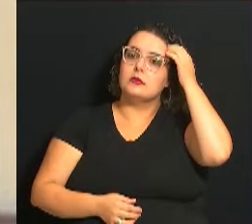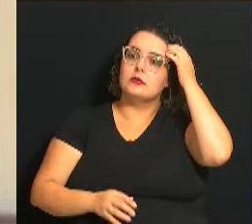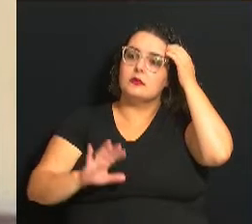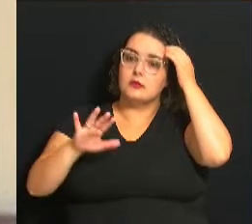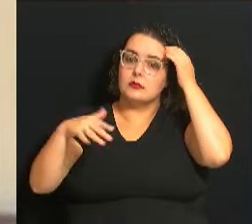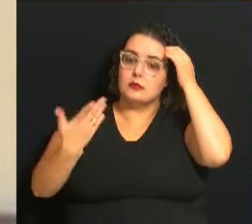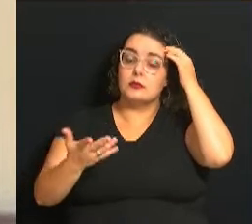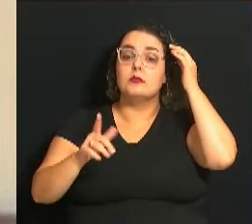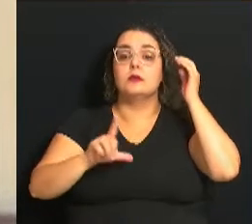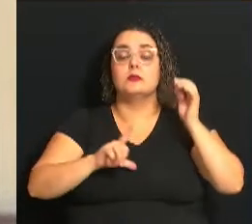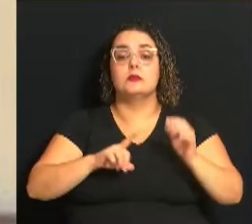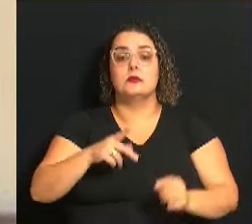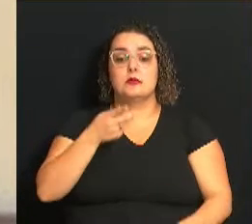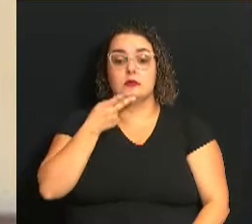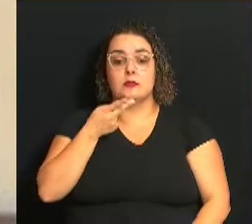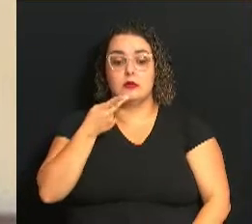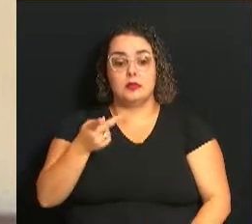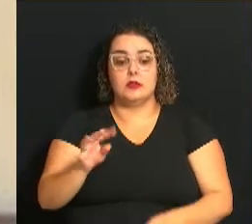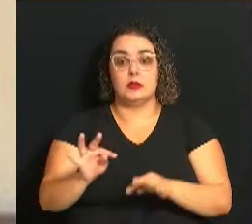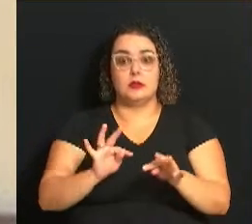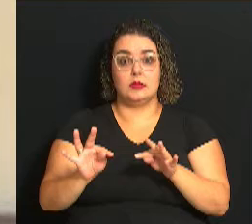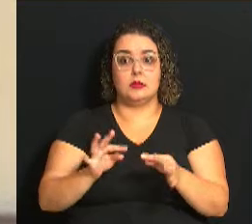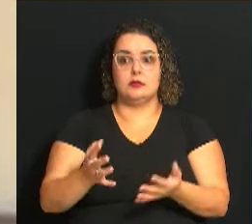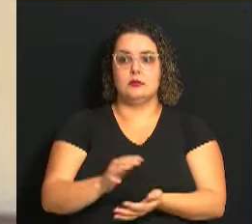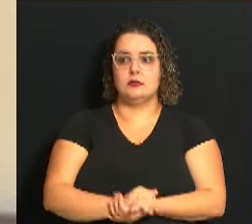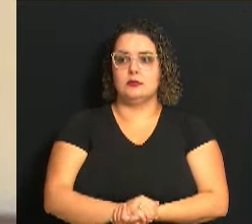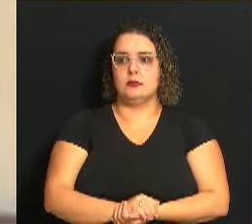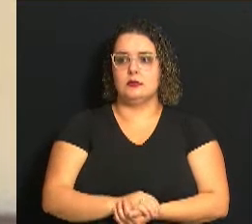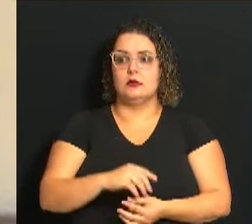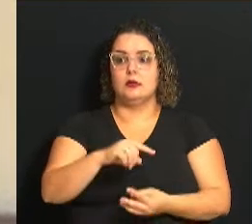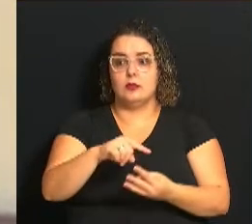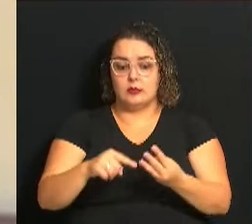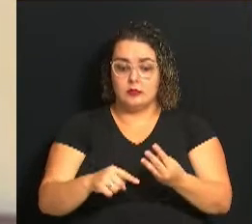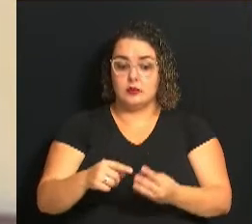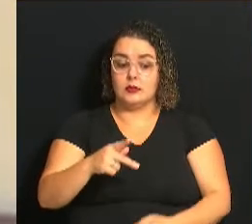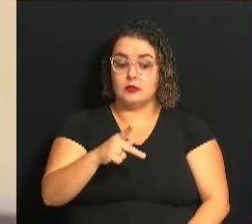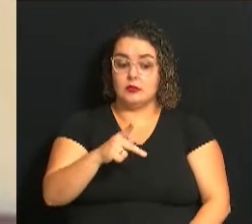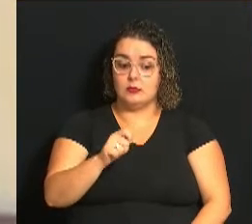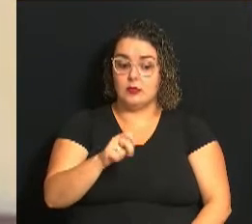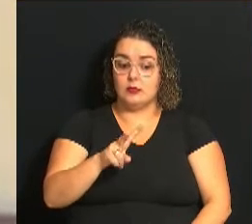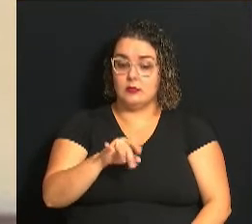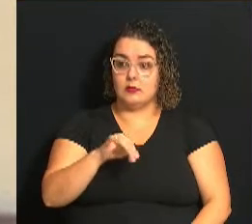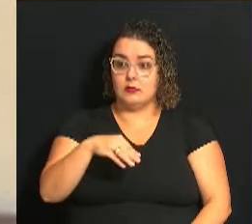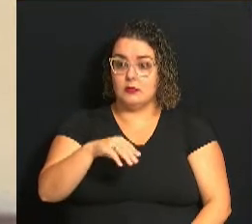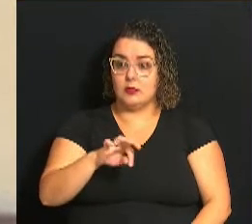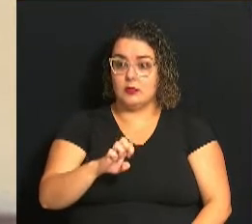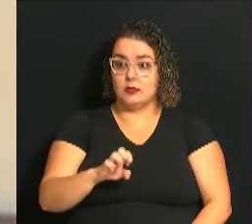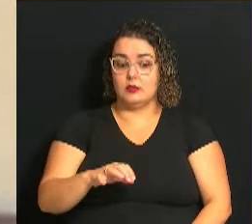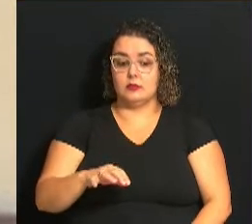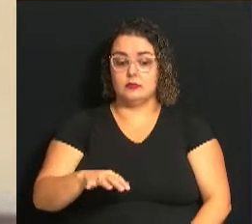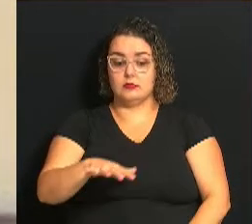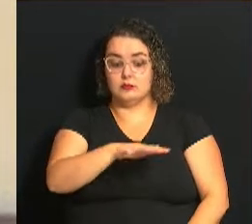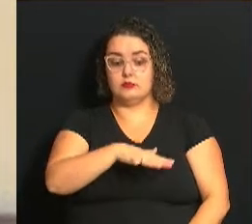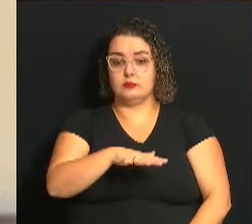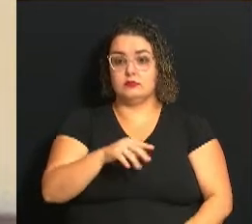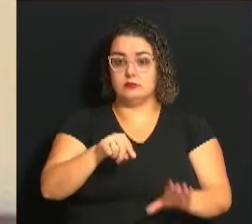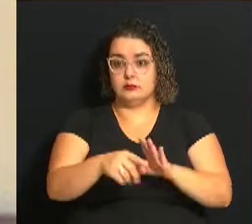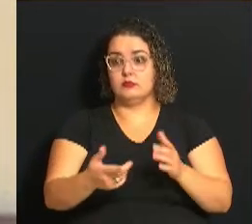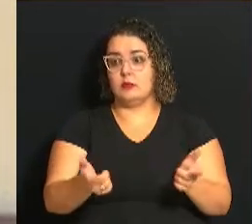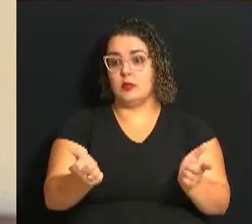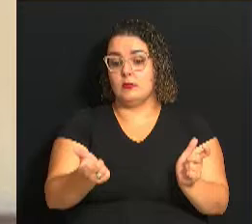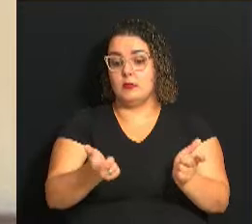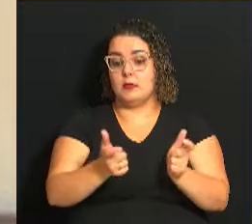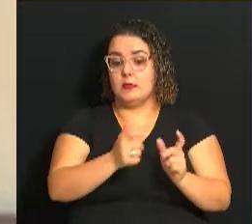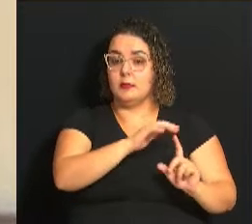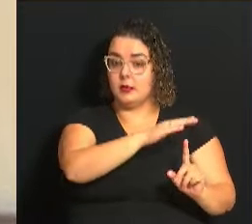técnica, a exposição de que, muitas vezes, um terceiro pavimento numa região acentuada diminui o impacto ambiental, porque você diminui a